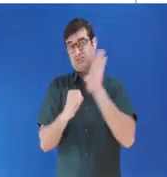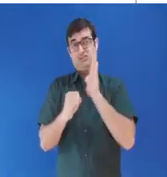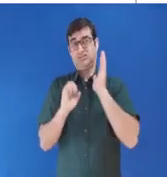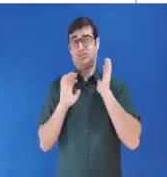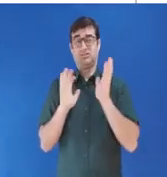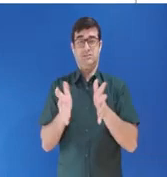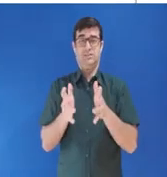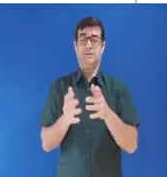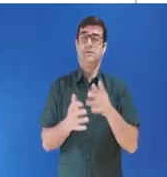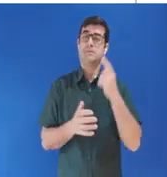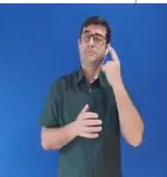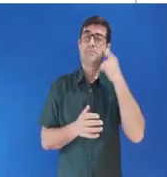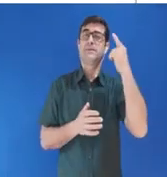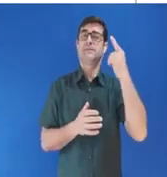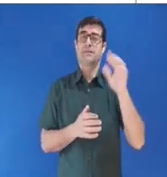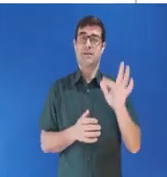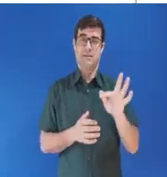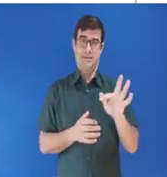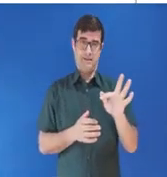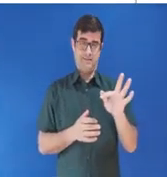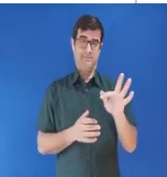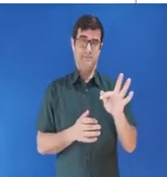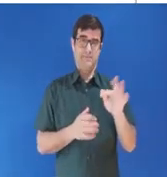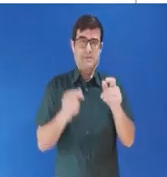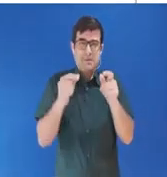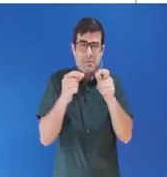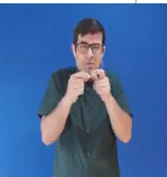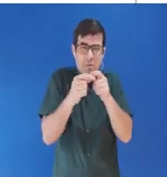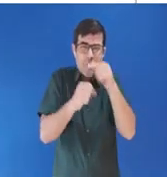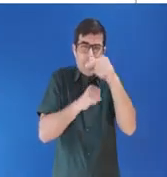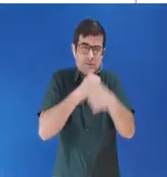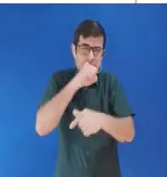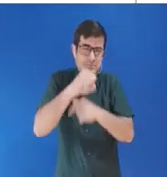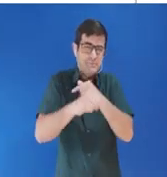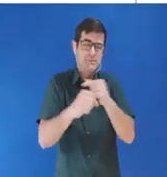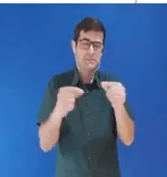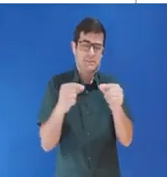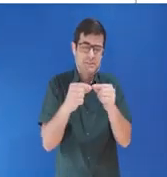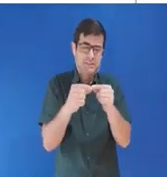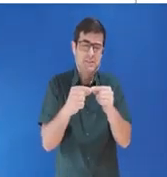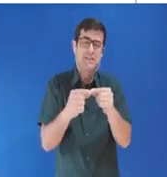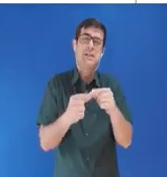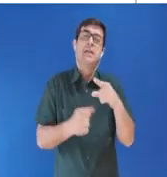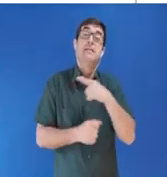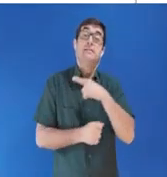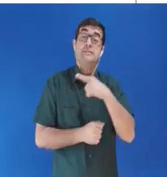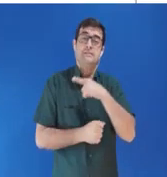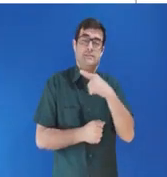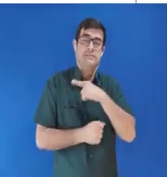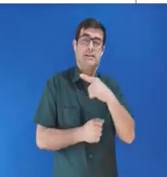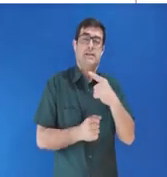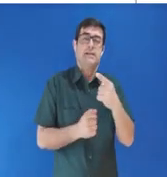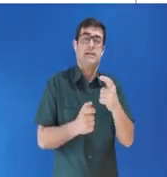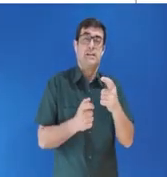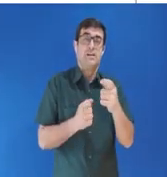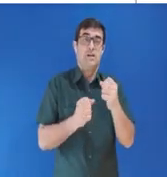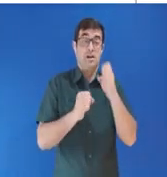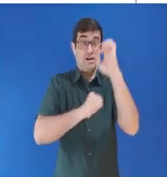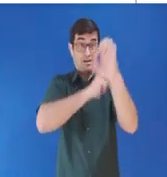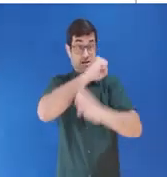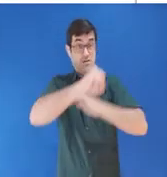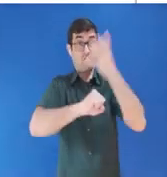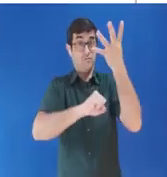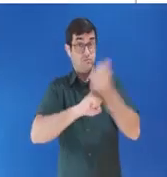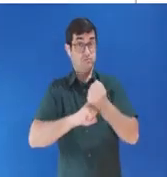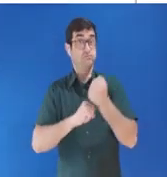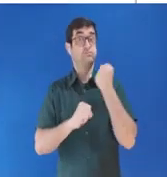do flúor, que é um átomo extremamente pequeno, né? Apesar de ter uma grande carga nuclear efetiva, ele é um